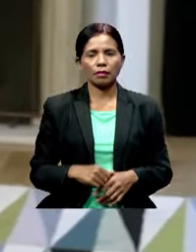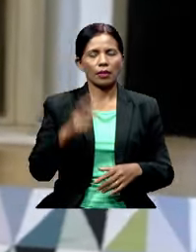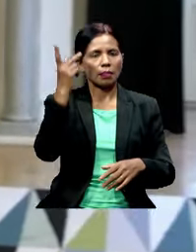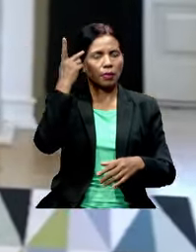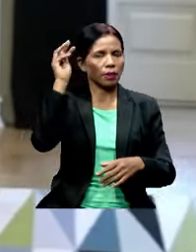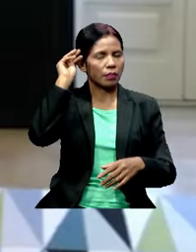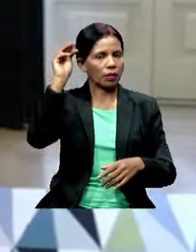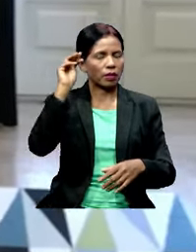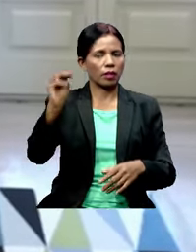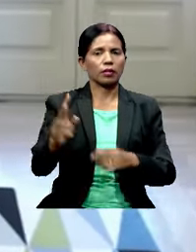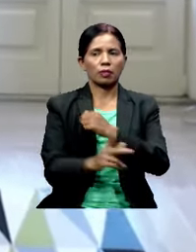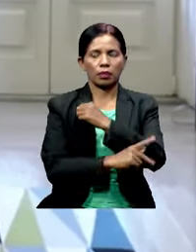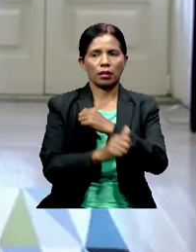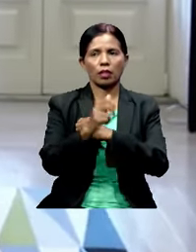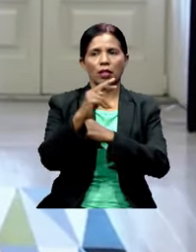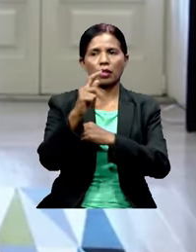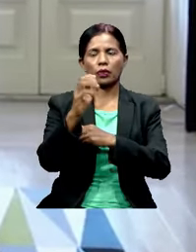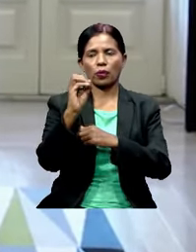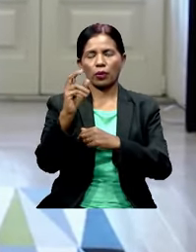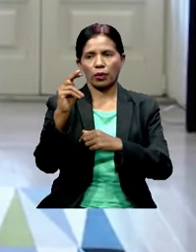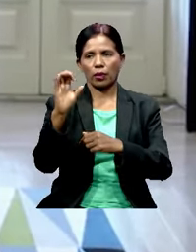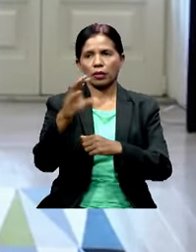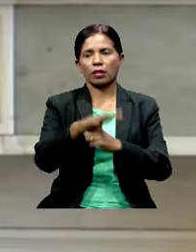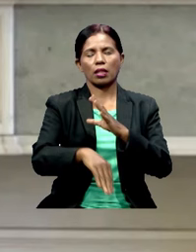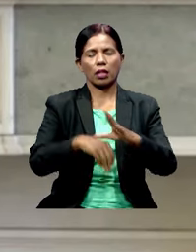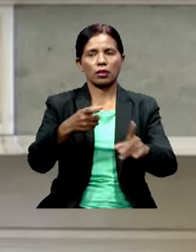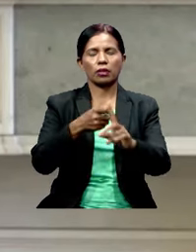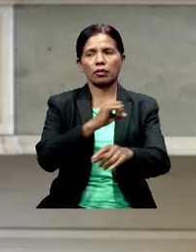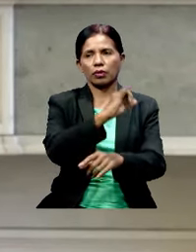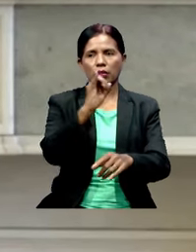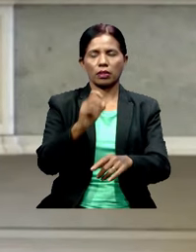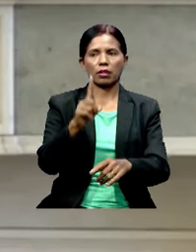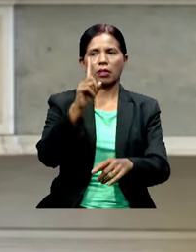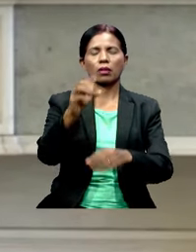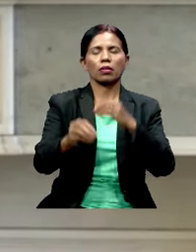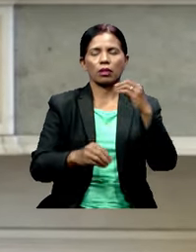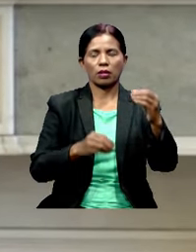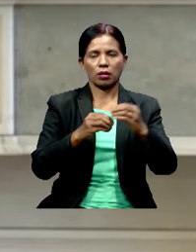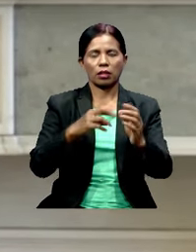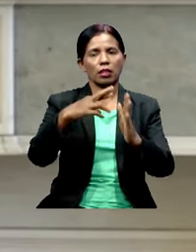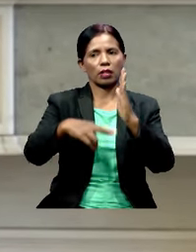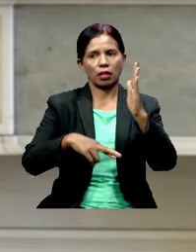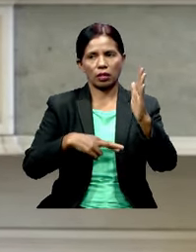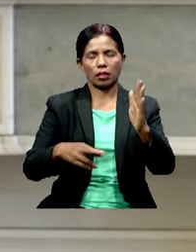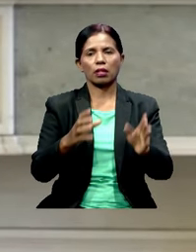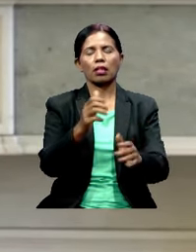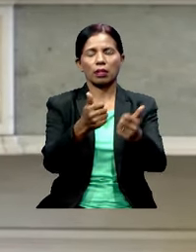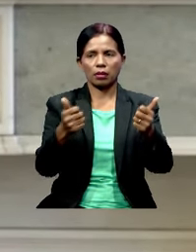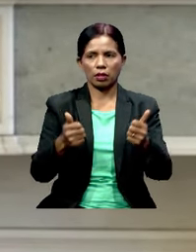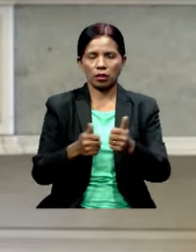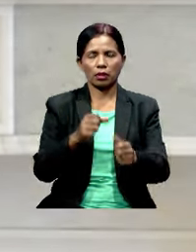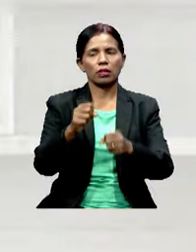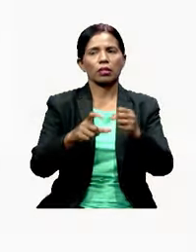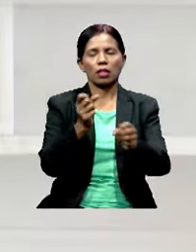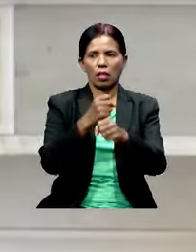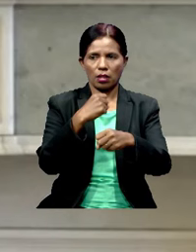Primeiro-ministro de Portugal, António Costa, resigna a foi em investigação ira com a alegação de irregularidade da administração socialista